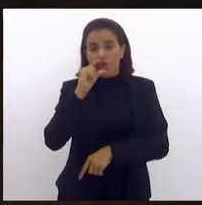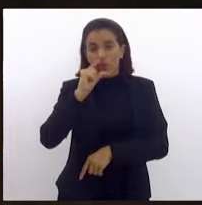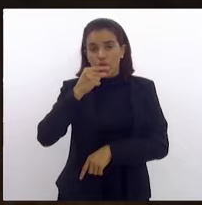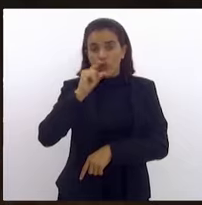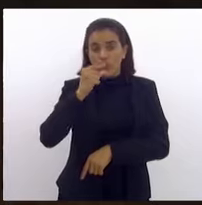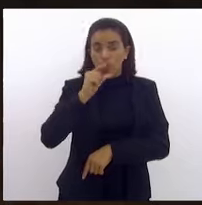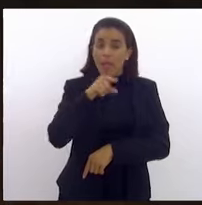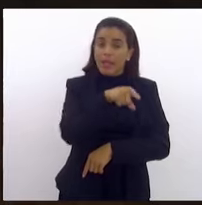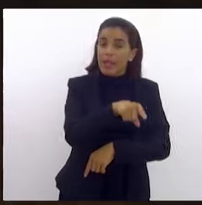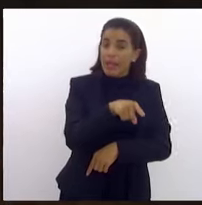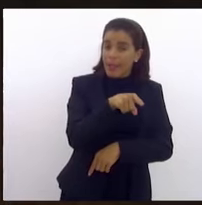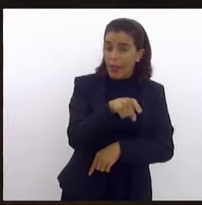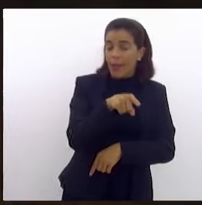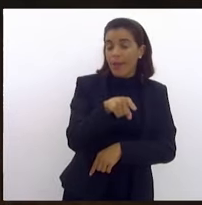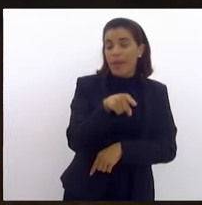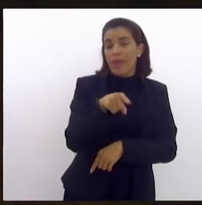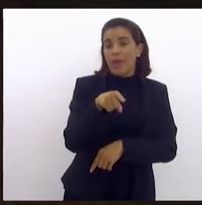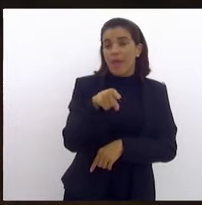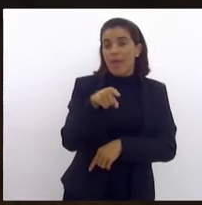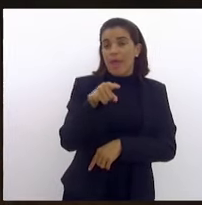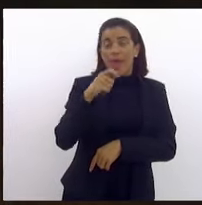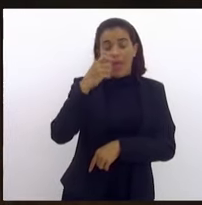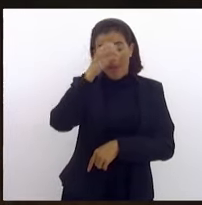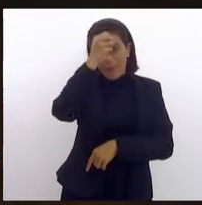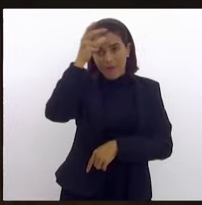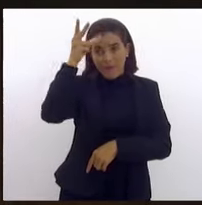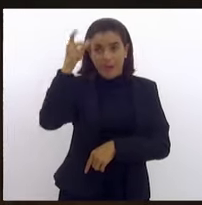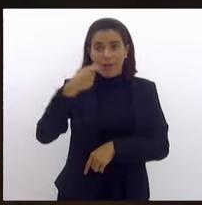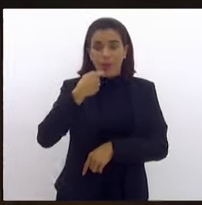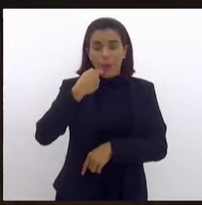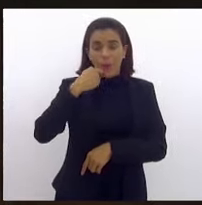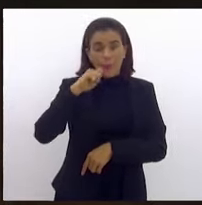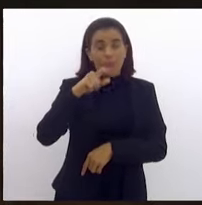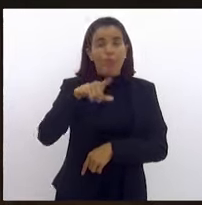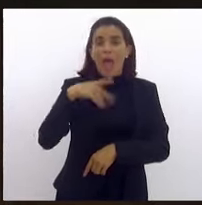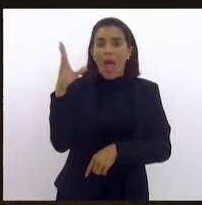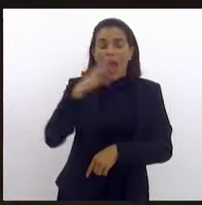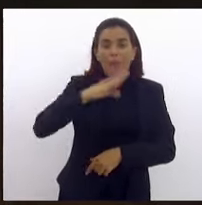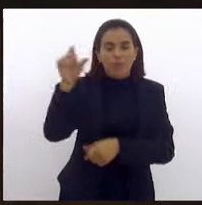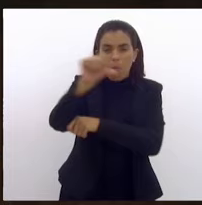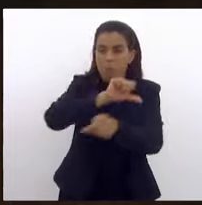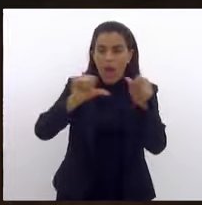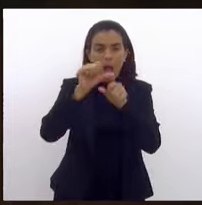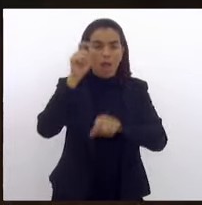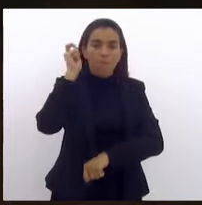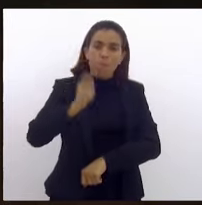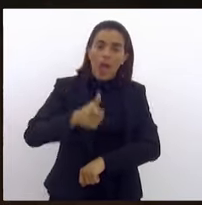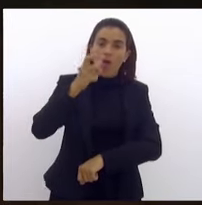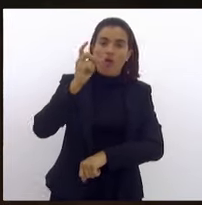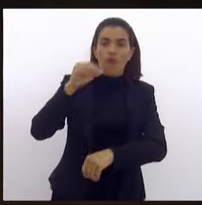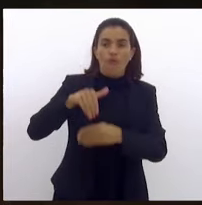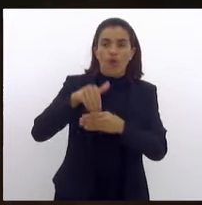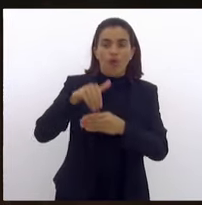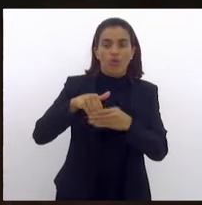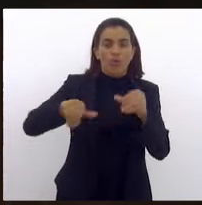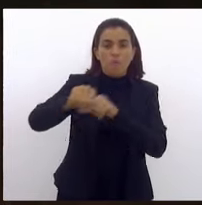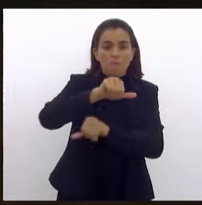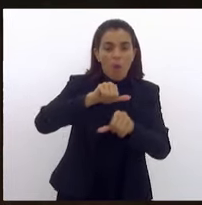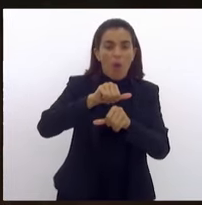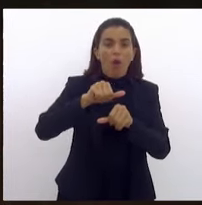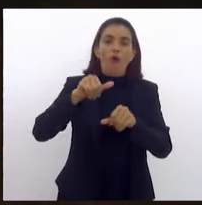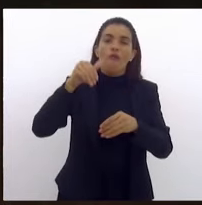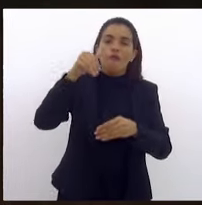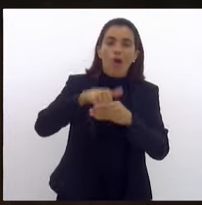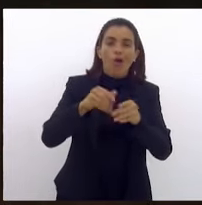detém perante o governo Eduardo Paes na Prefeitura do Rio de Janeiro, rapidamente mudou o voto e colocou o voto